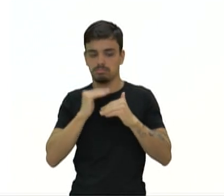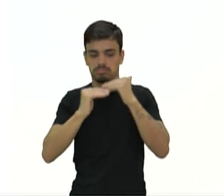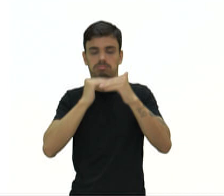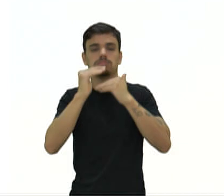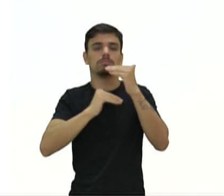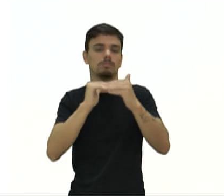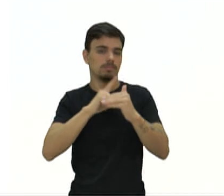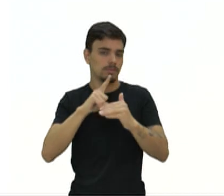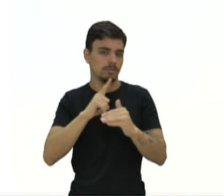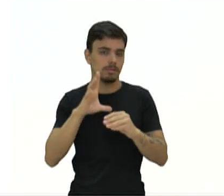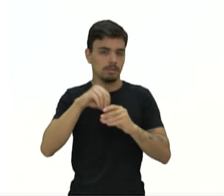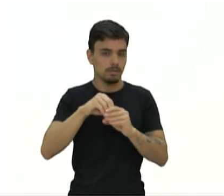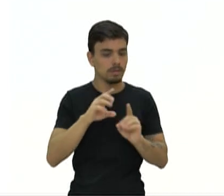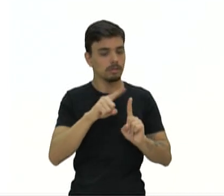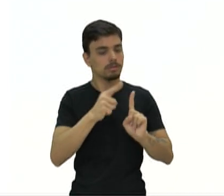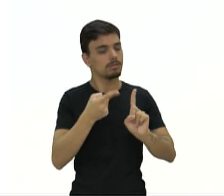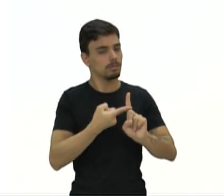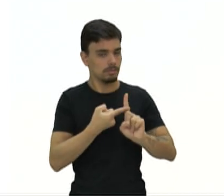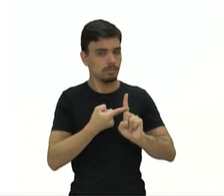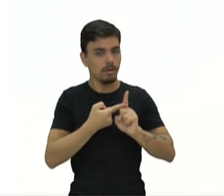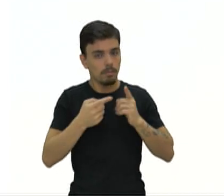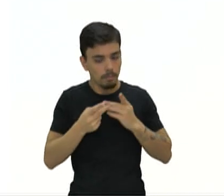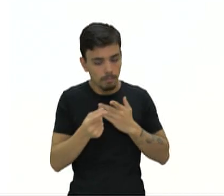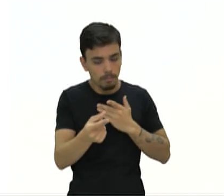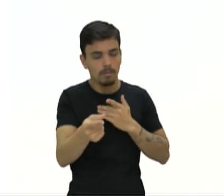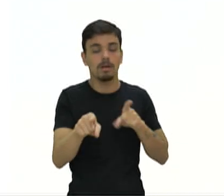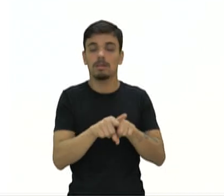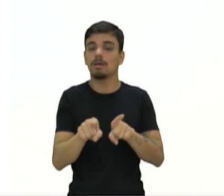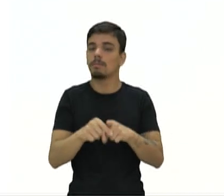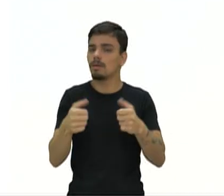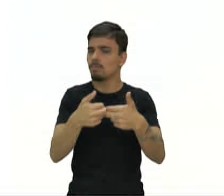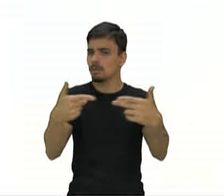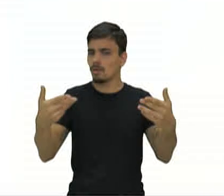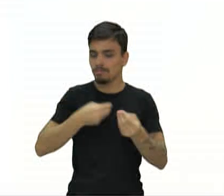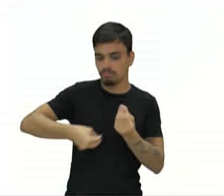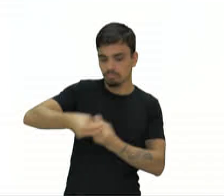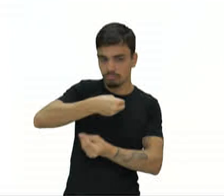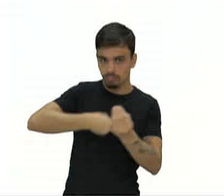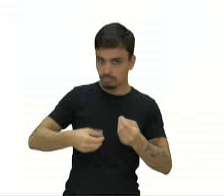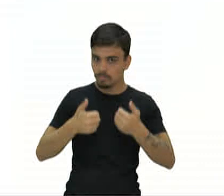um amadurecimento na gestação, tá? Então, muita coisa está envolvida ali.